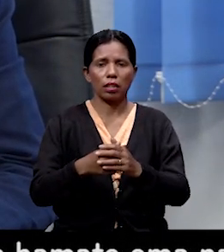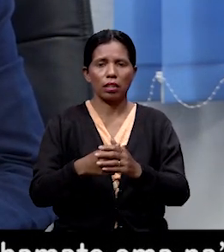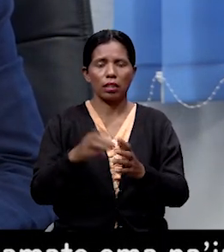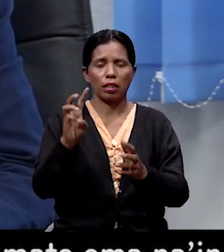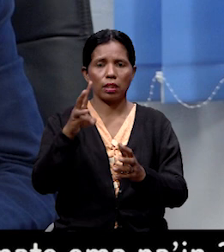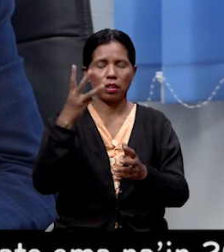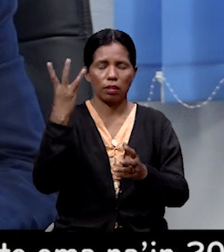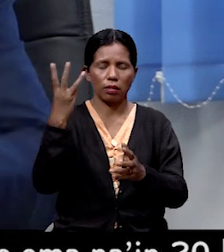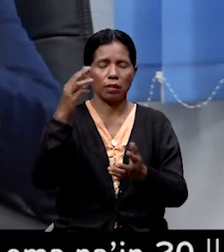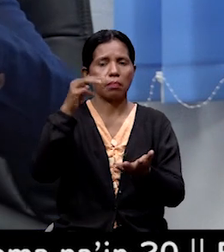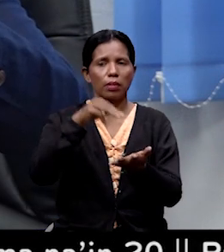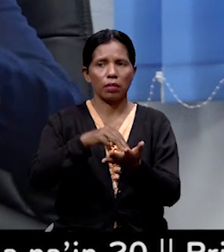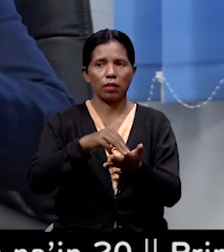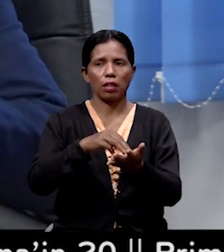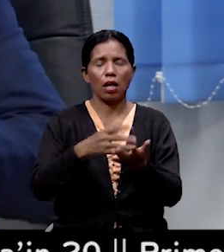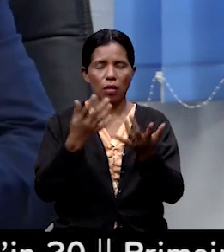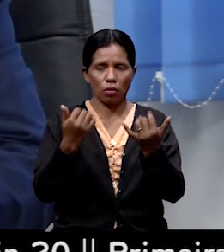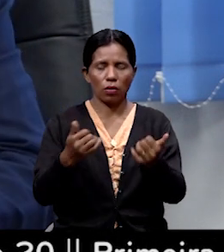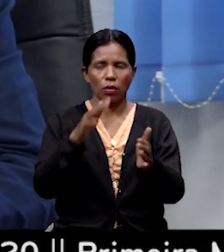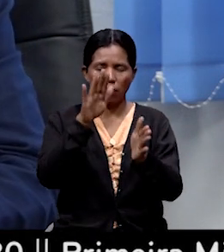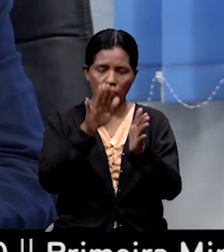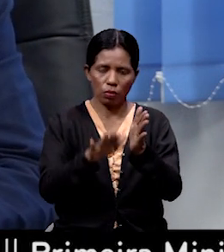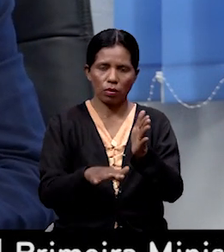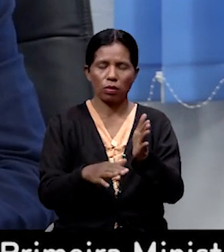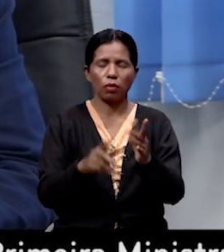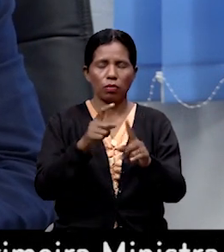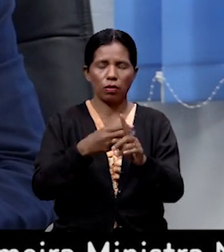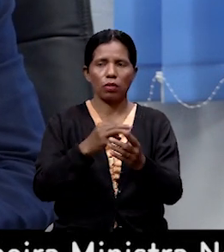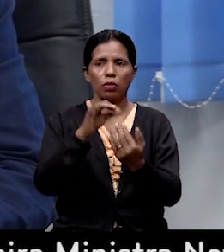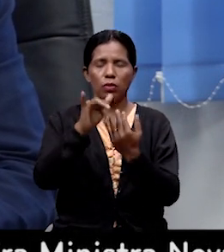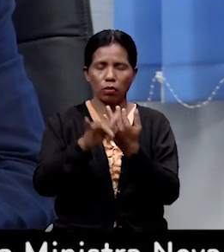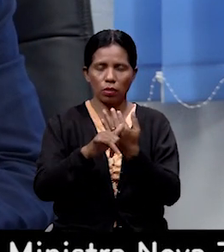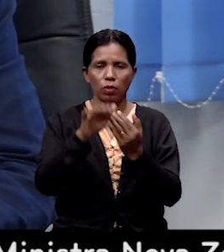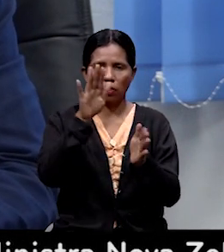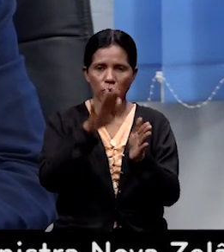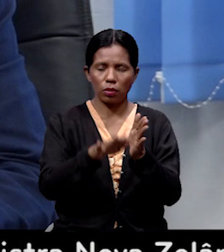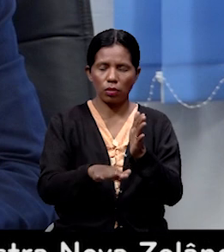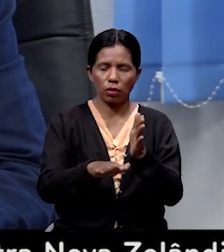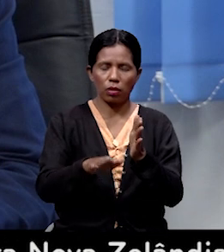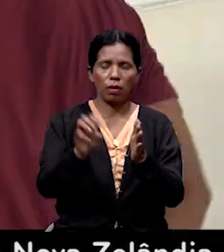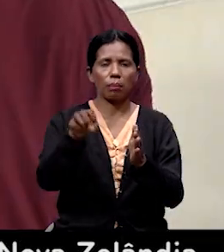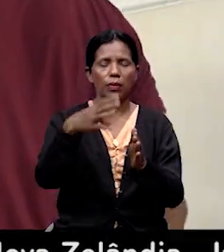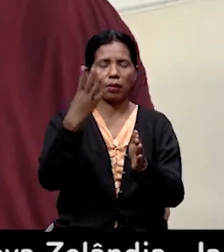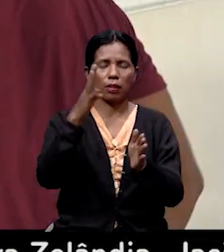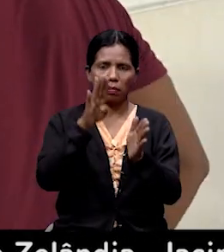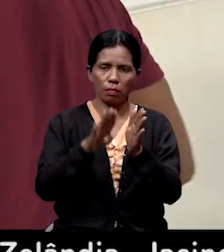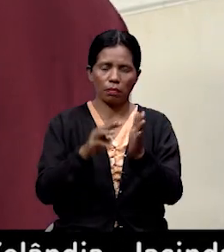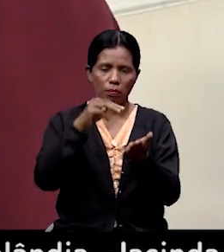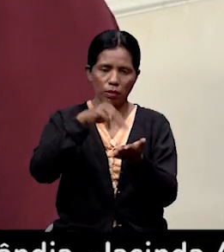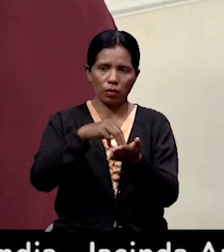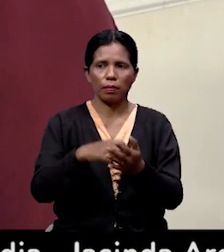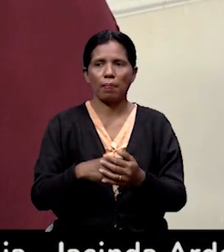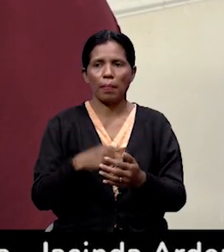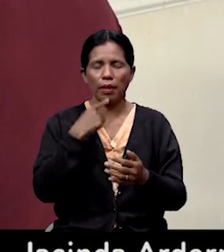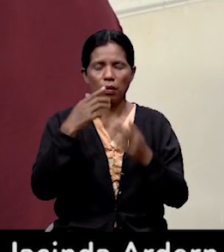16.6 milhões ne komisi agora da dauk ne tau agora junho ne komisi tuono ba 14 milhões. Angelo hatu